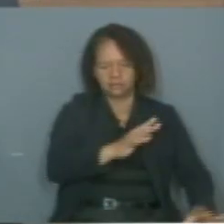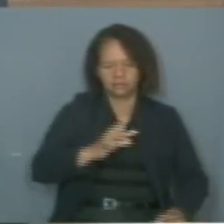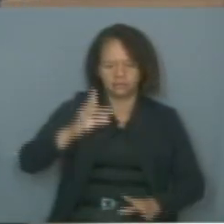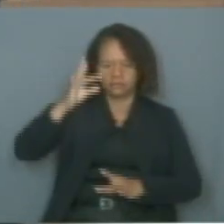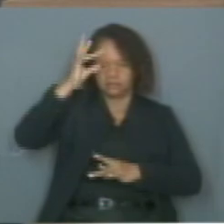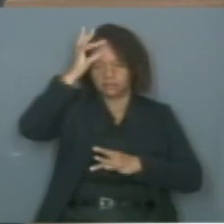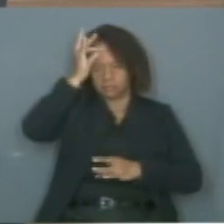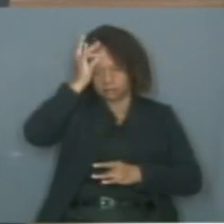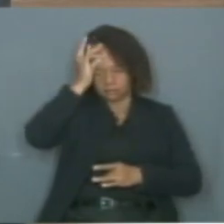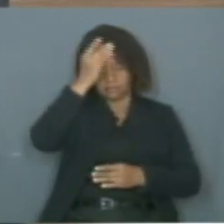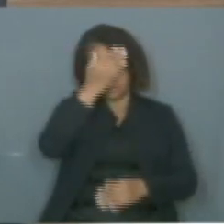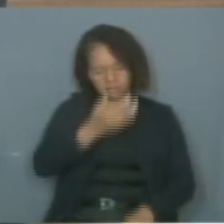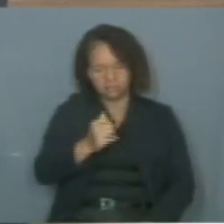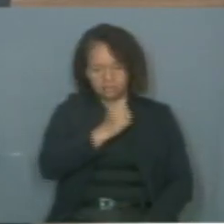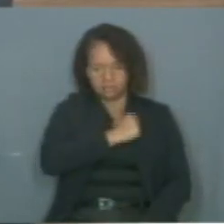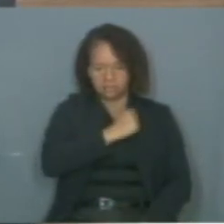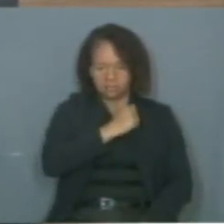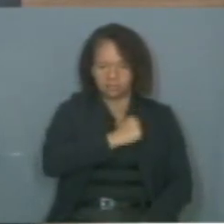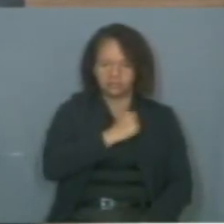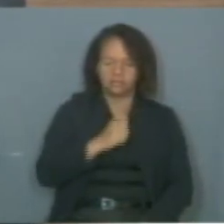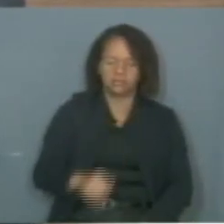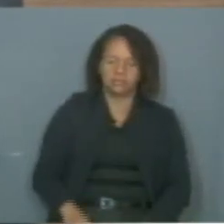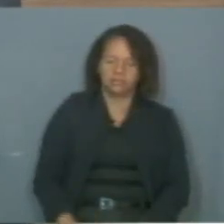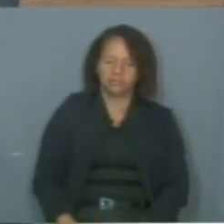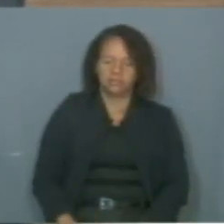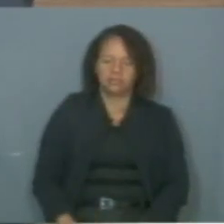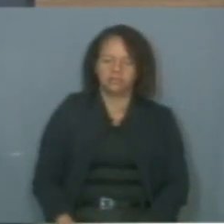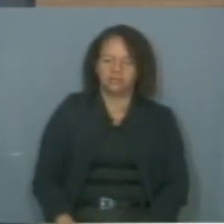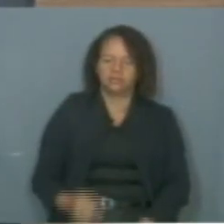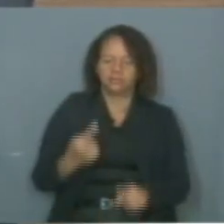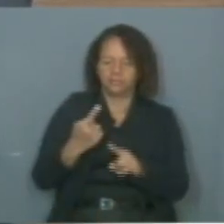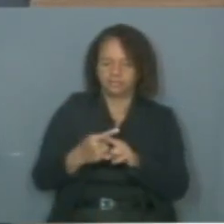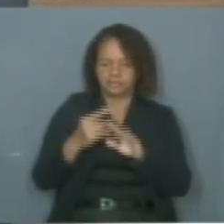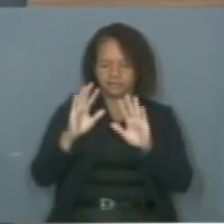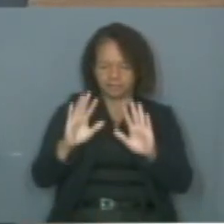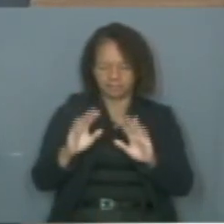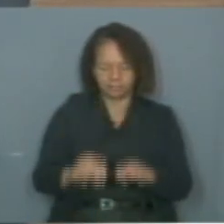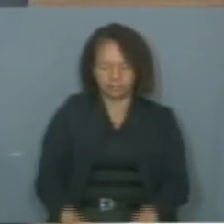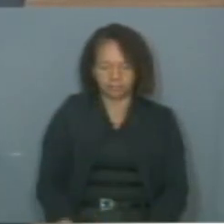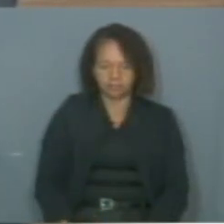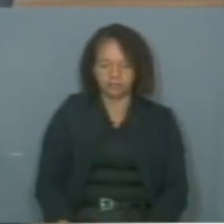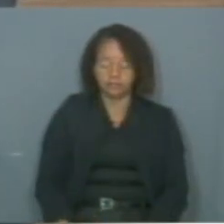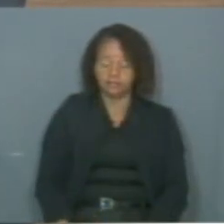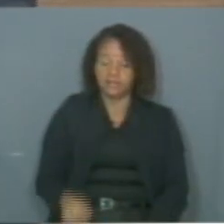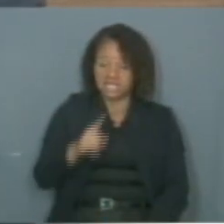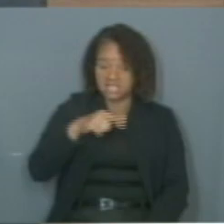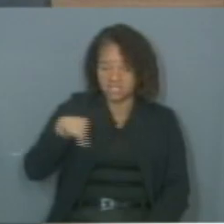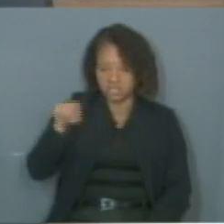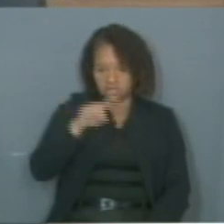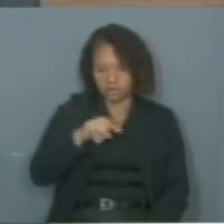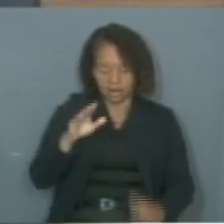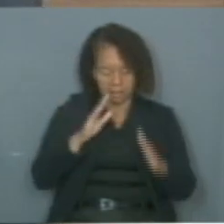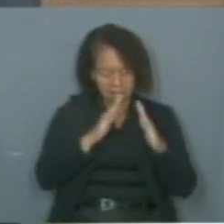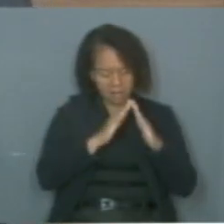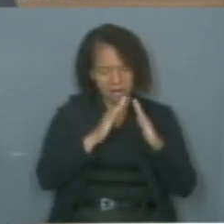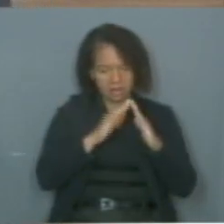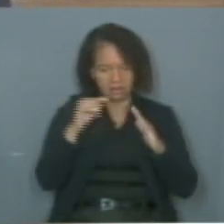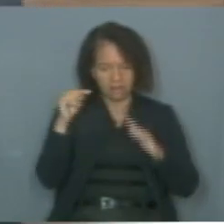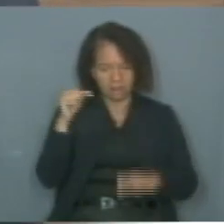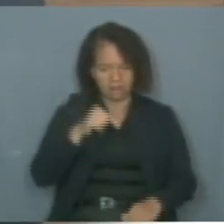Acolho a parte da companheira Karen, porque, assim, gente, se a gente for colocar a questão da moradia aqui